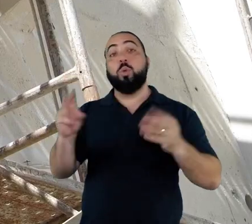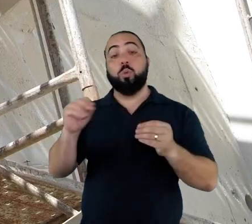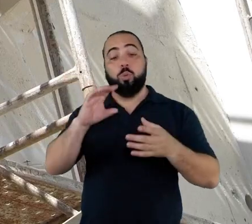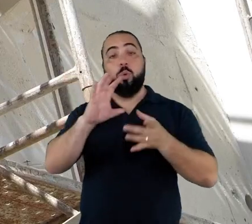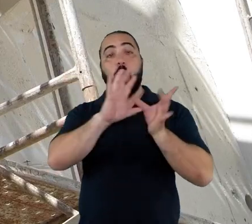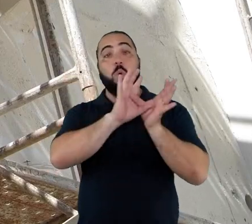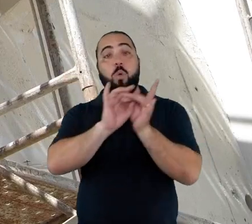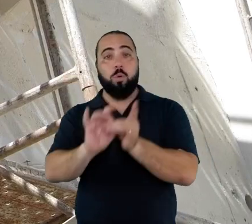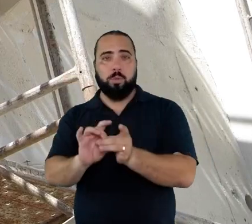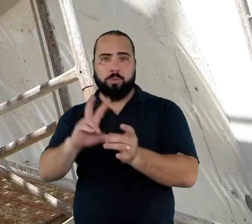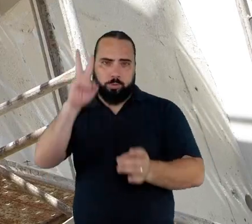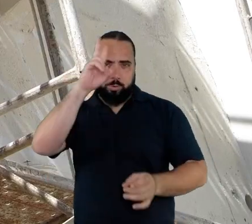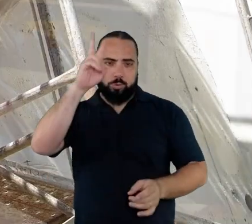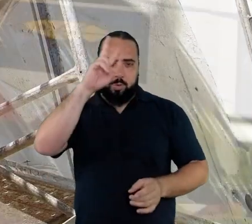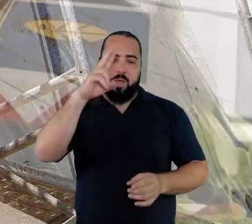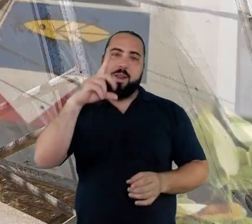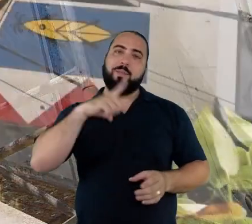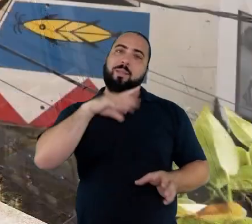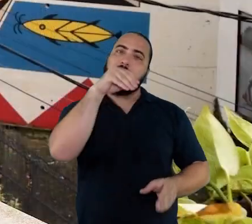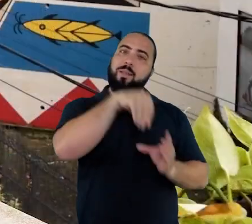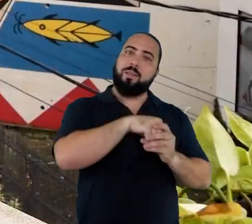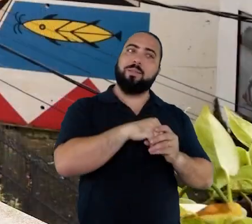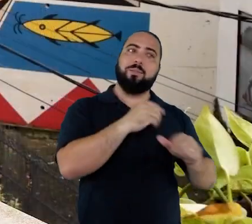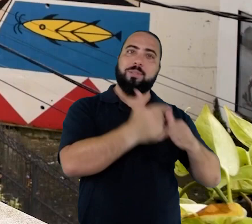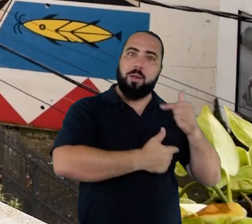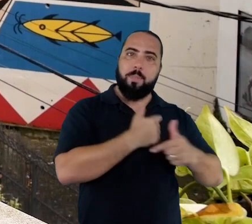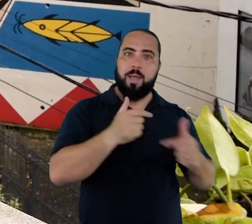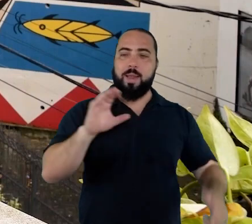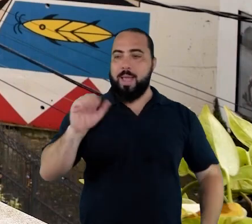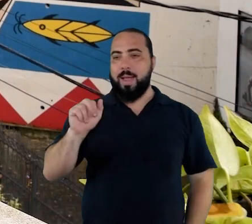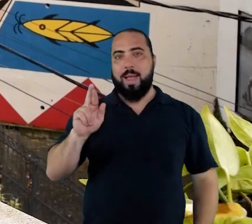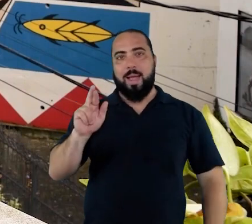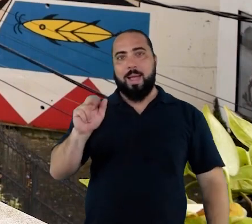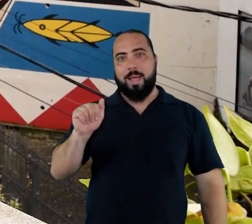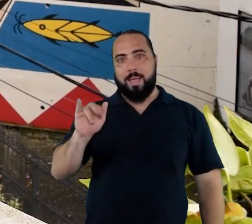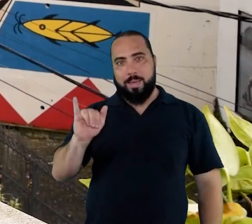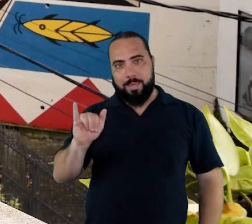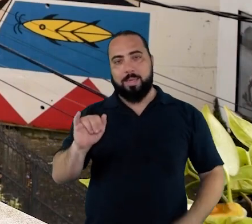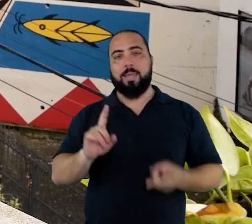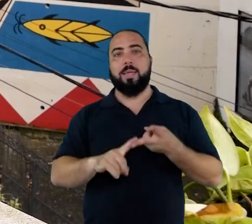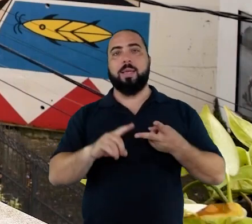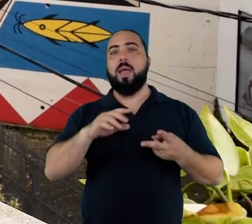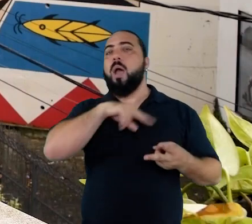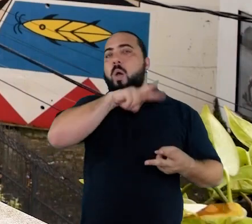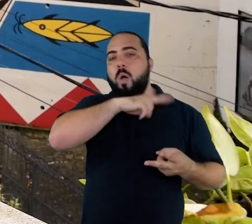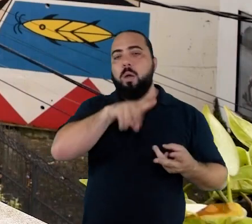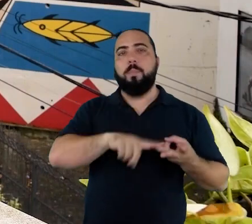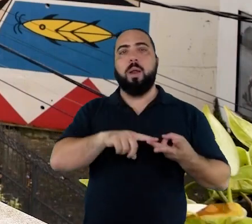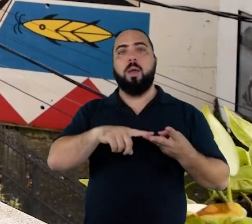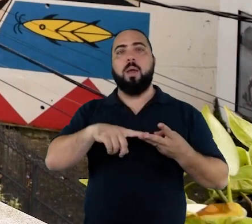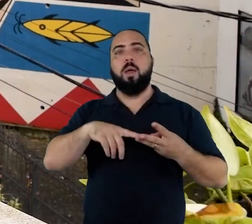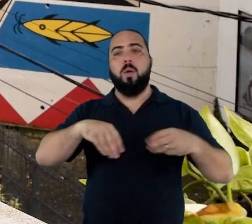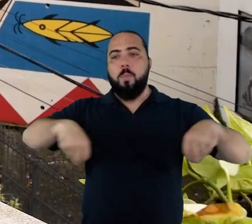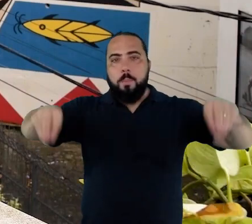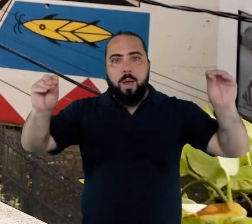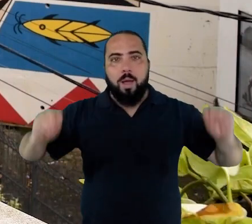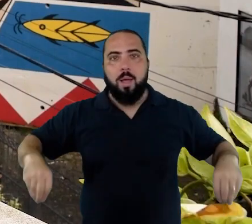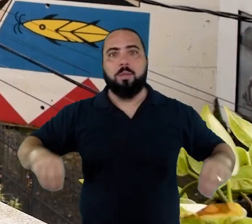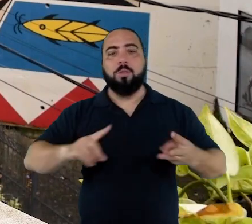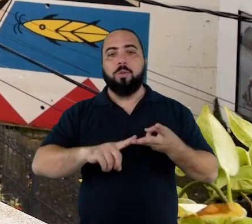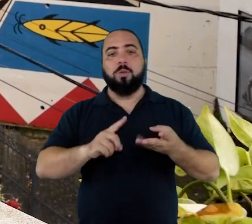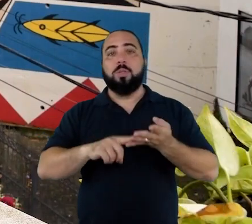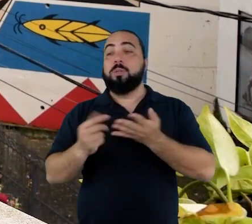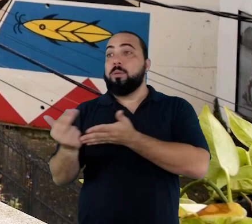contexto histórico entra, né, no trabalho com a cari, com a cobra, né, com o manto. Antônio numa varanda. Esse